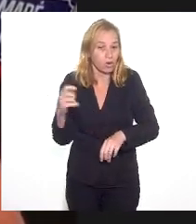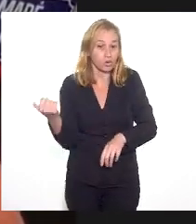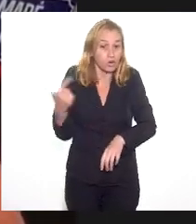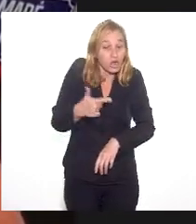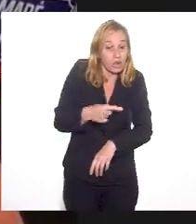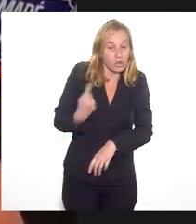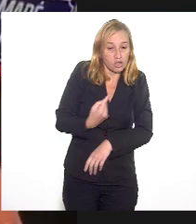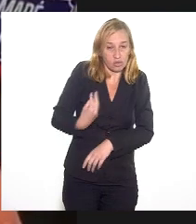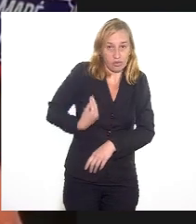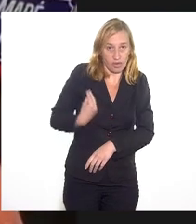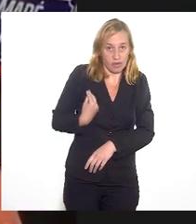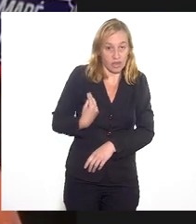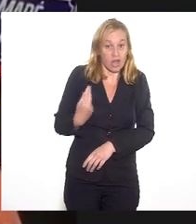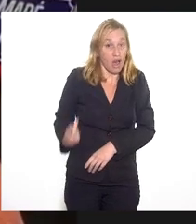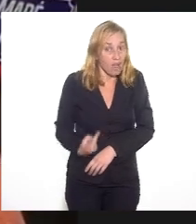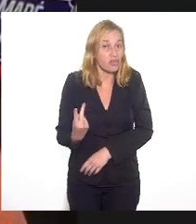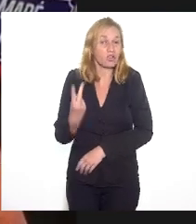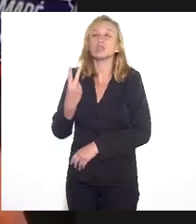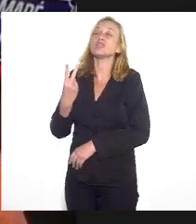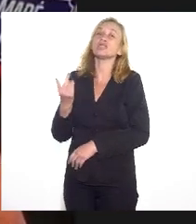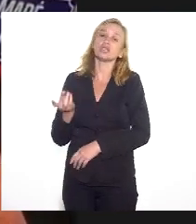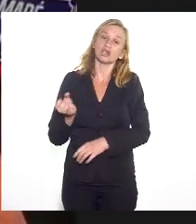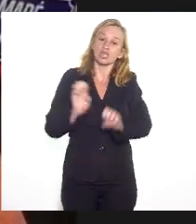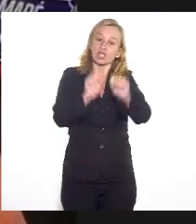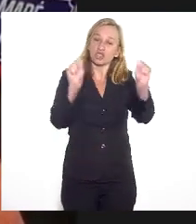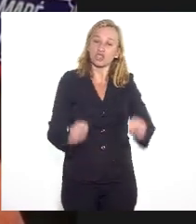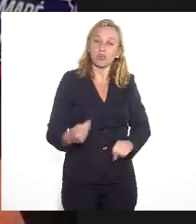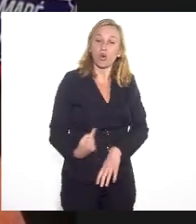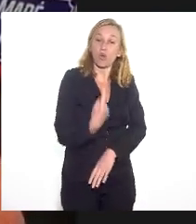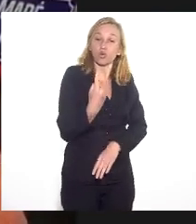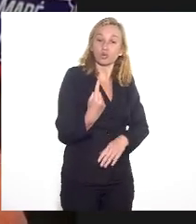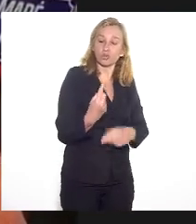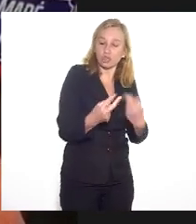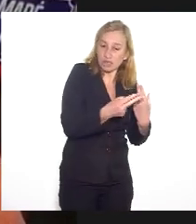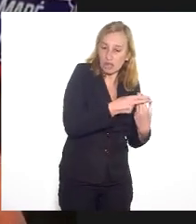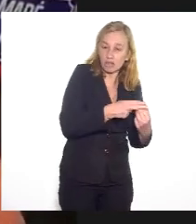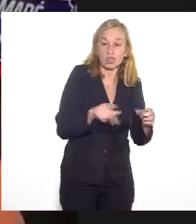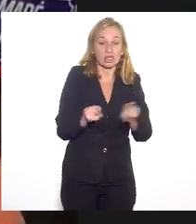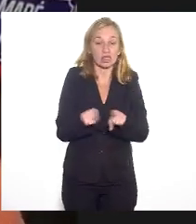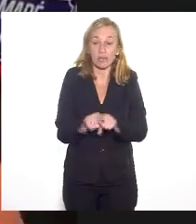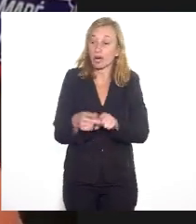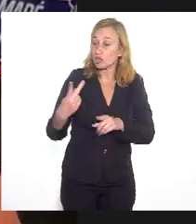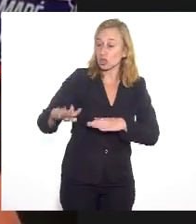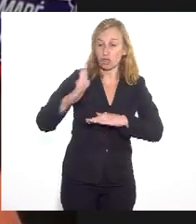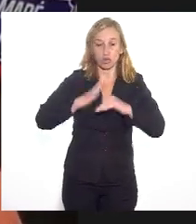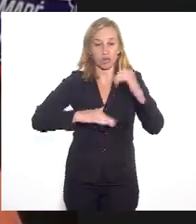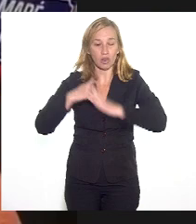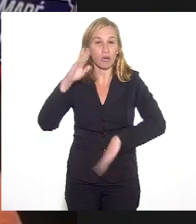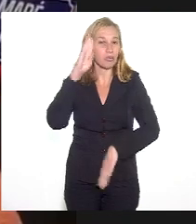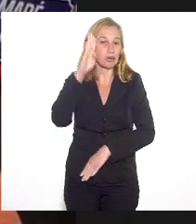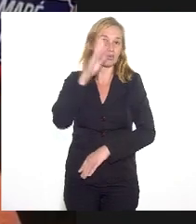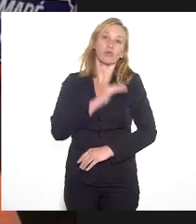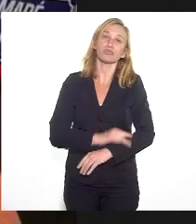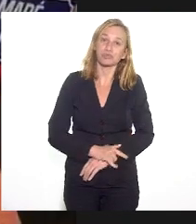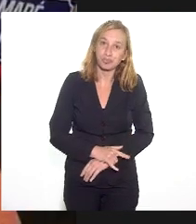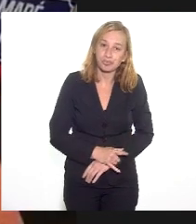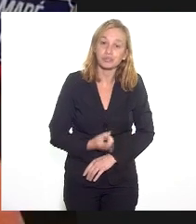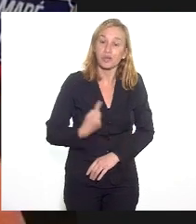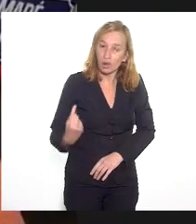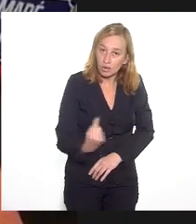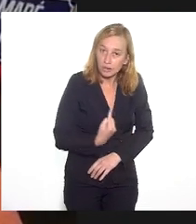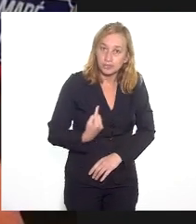estamos vivendo. Então, a valorização do Sistema Único de Saúde e também dos seus profissionais é fundamental. E